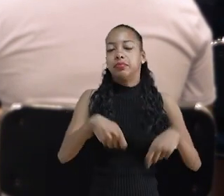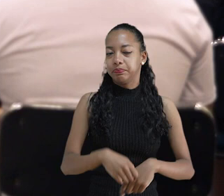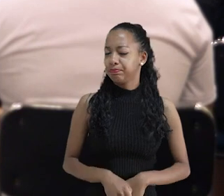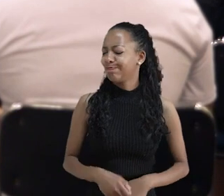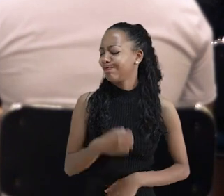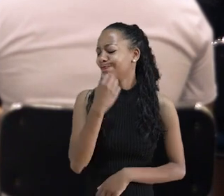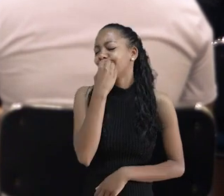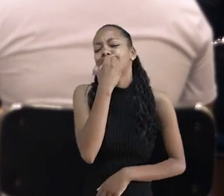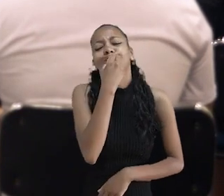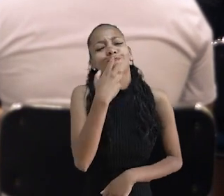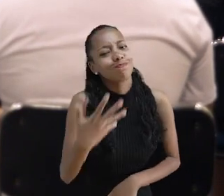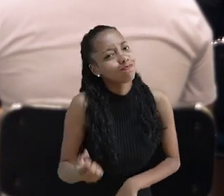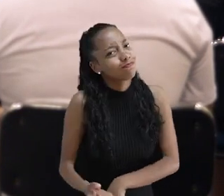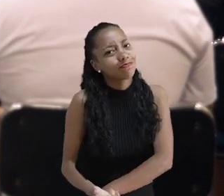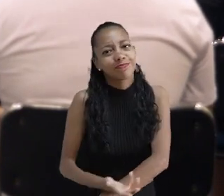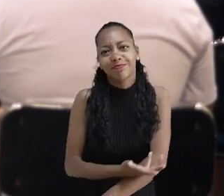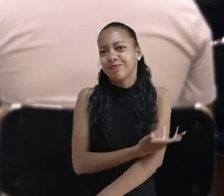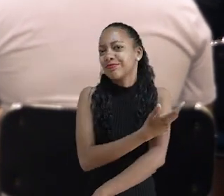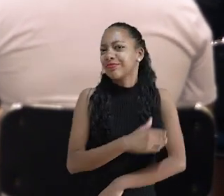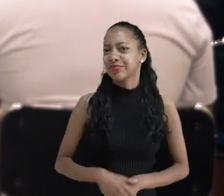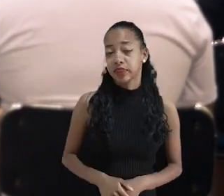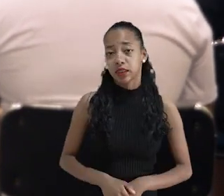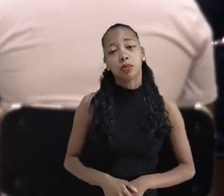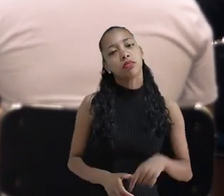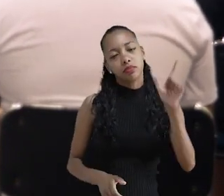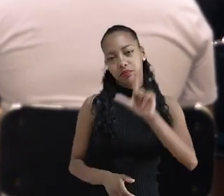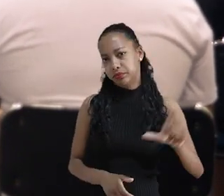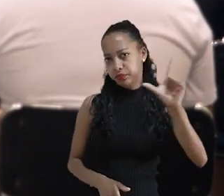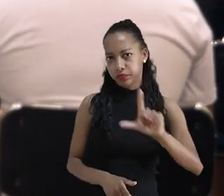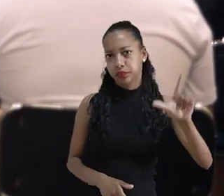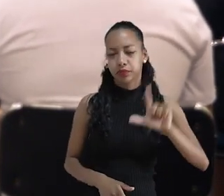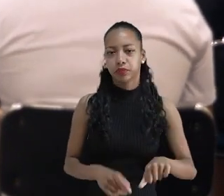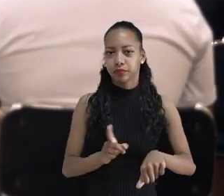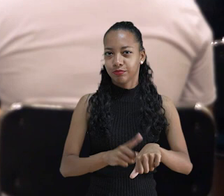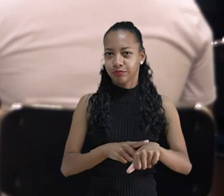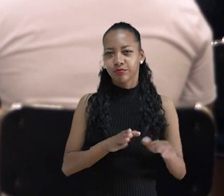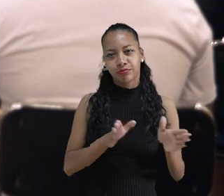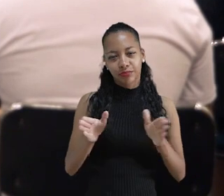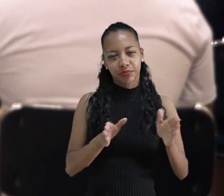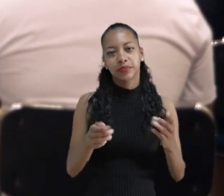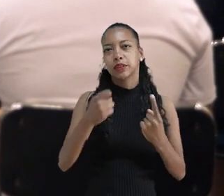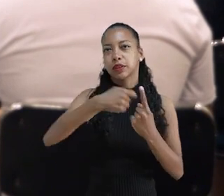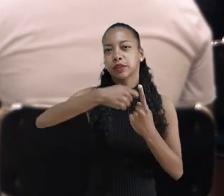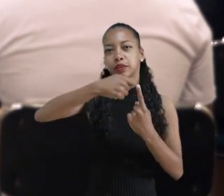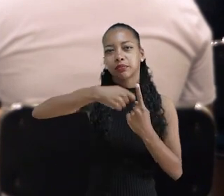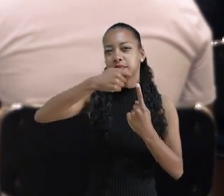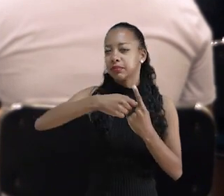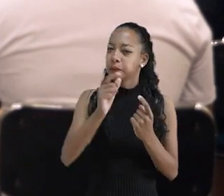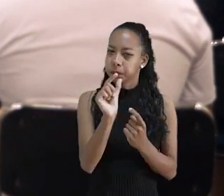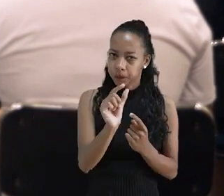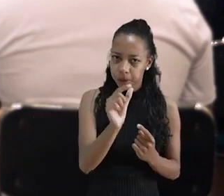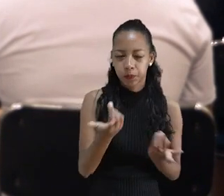foi uma experiência assim incrível né apesar do do pouco tempo né porque foram Só alguns meses que nós